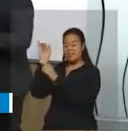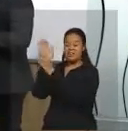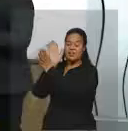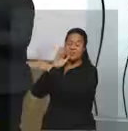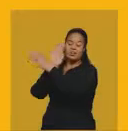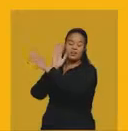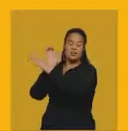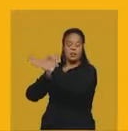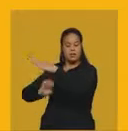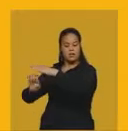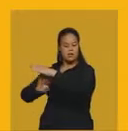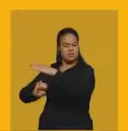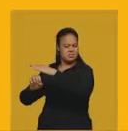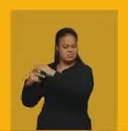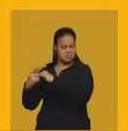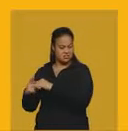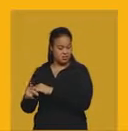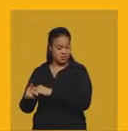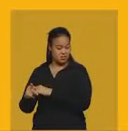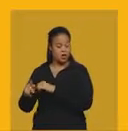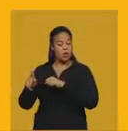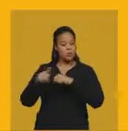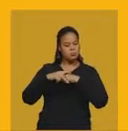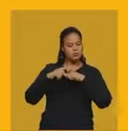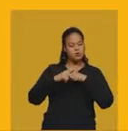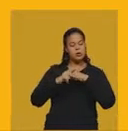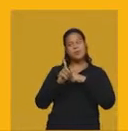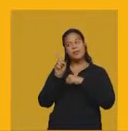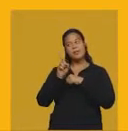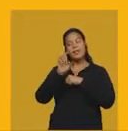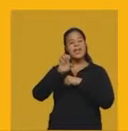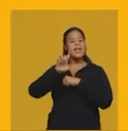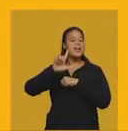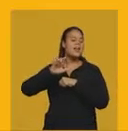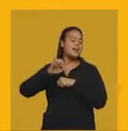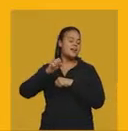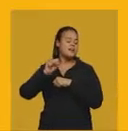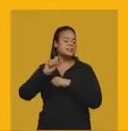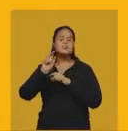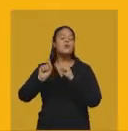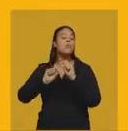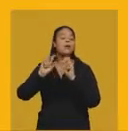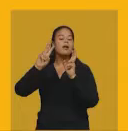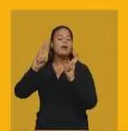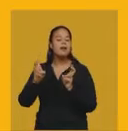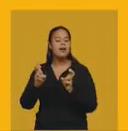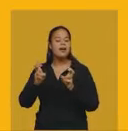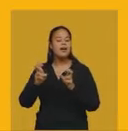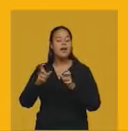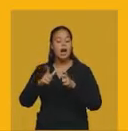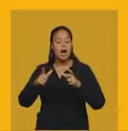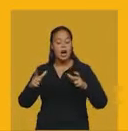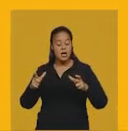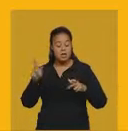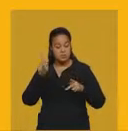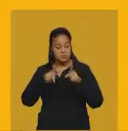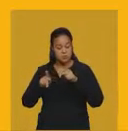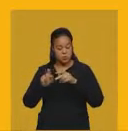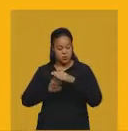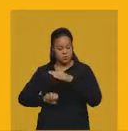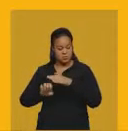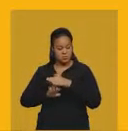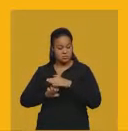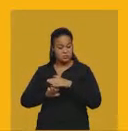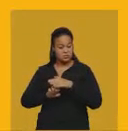escritório, o pronome eles se refere aos. Letra A, grandes empresários. B,